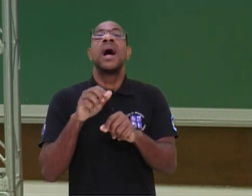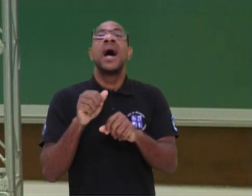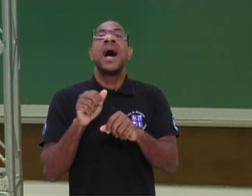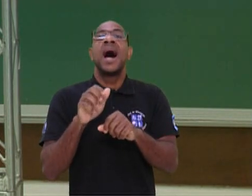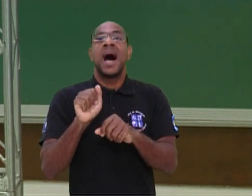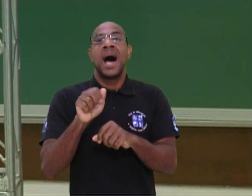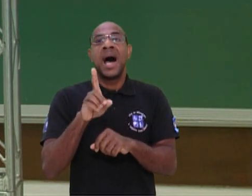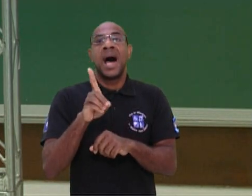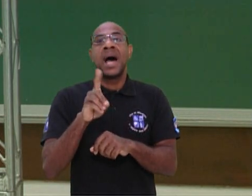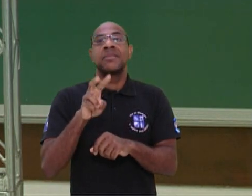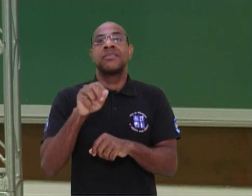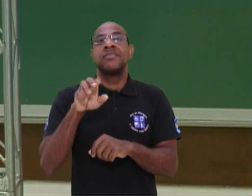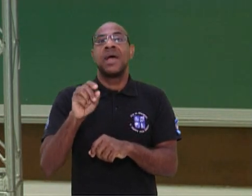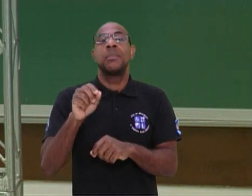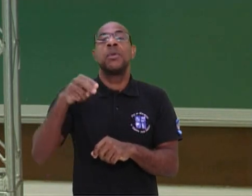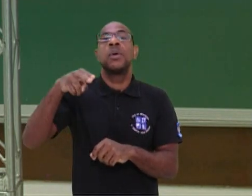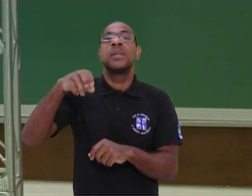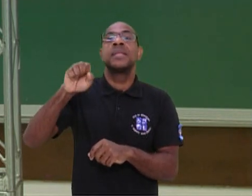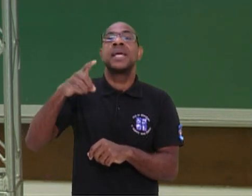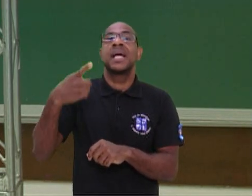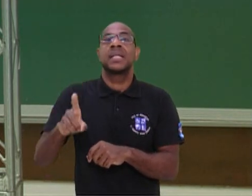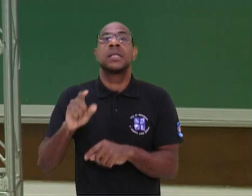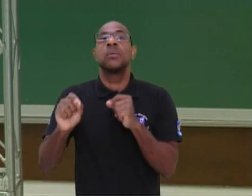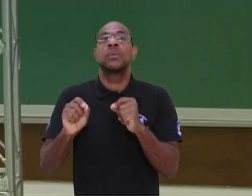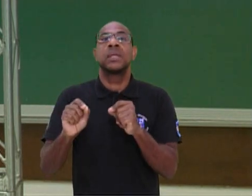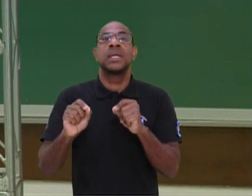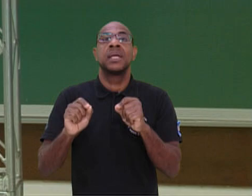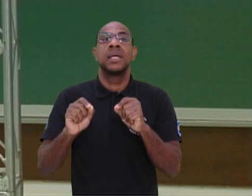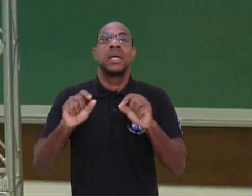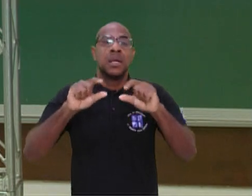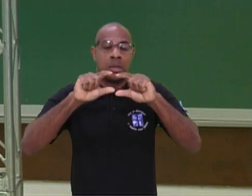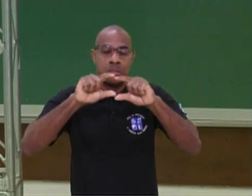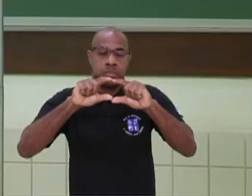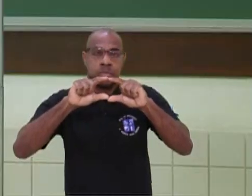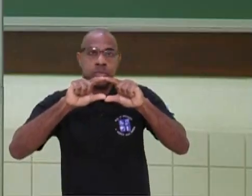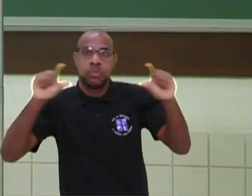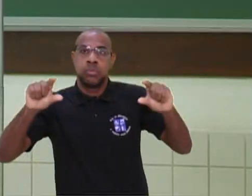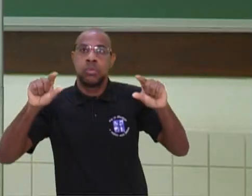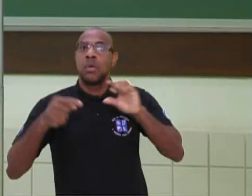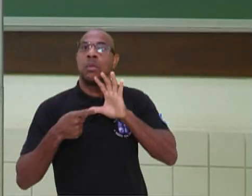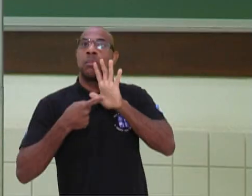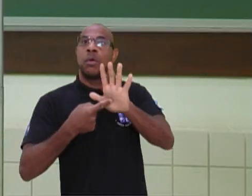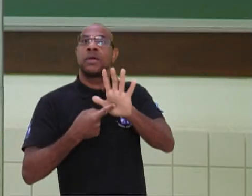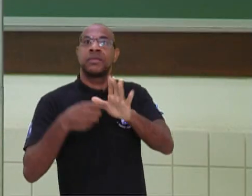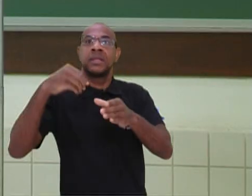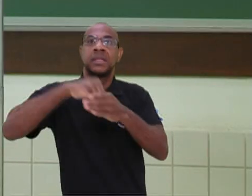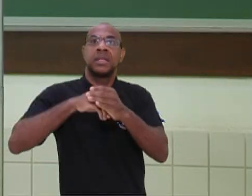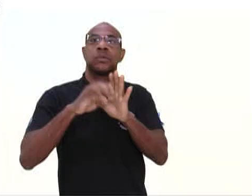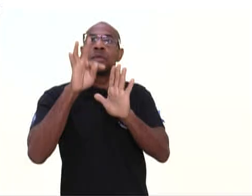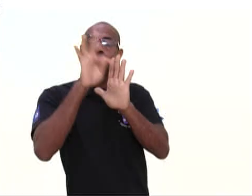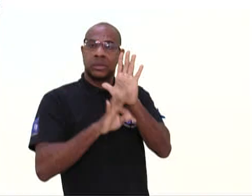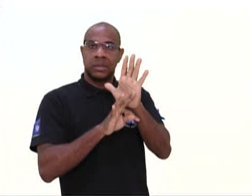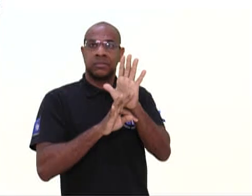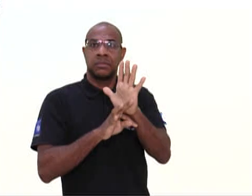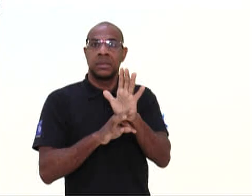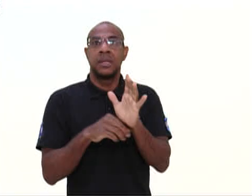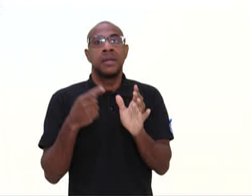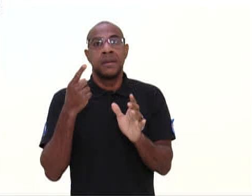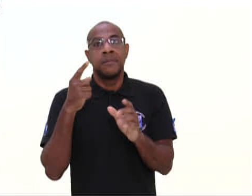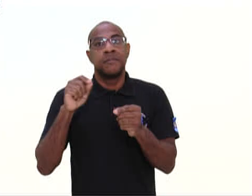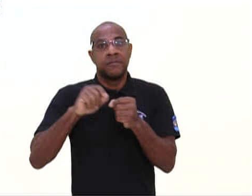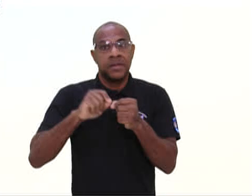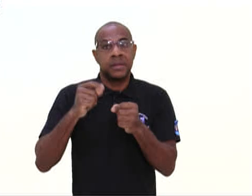oração e as duas conjunções que se seguem produzem no texto? Respondam aí, eu já volto comentando com vocês.